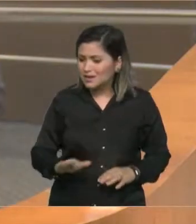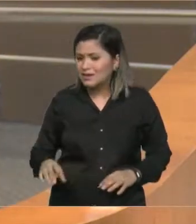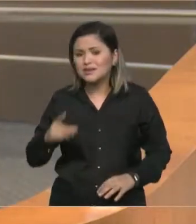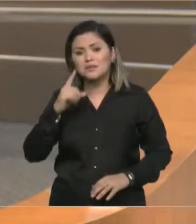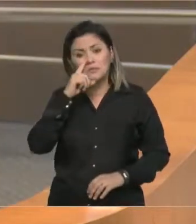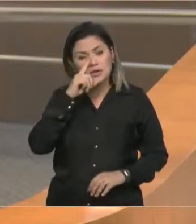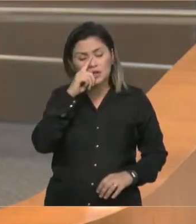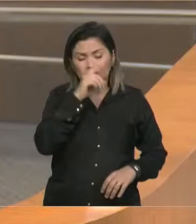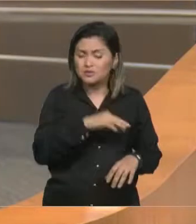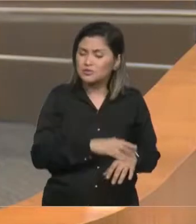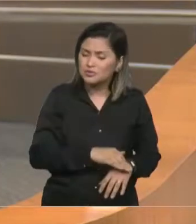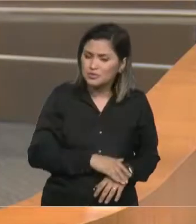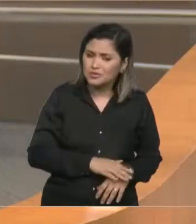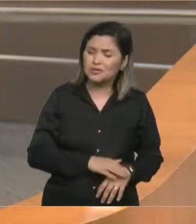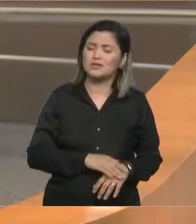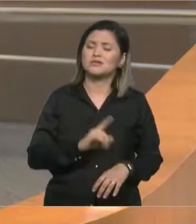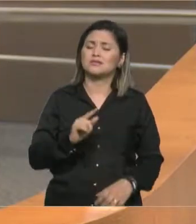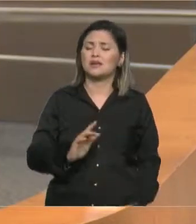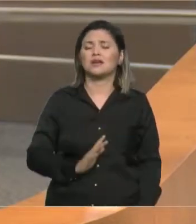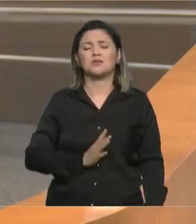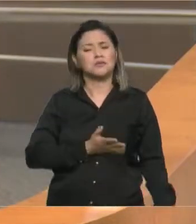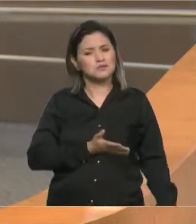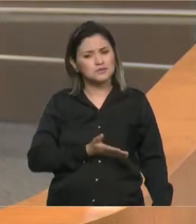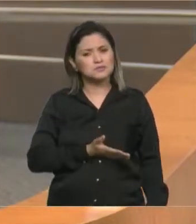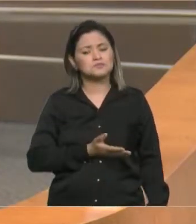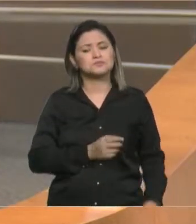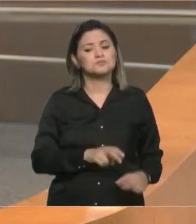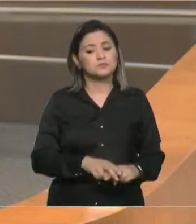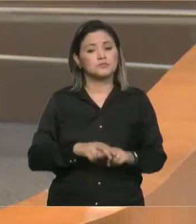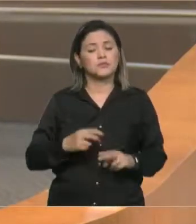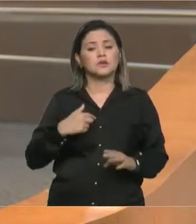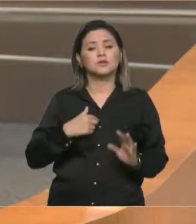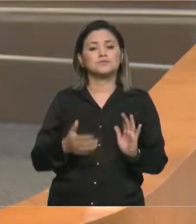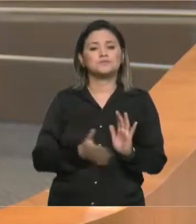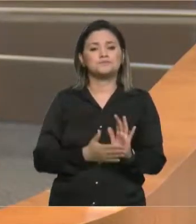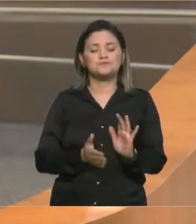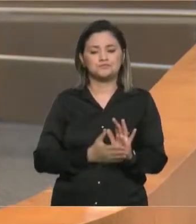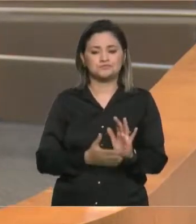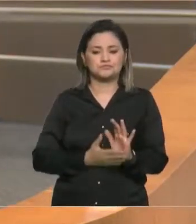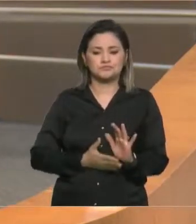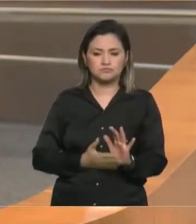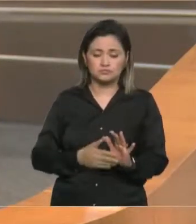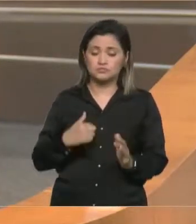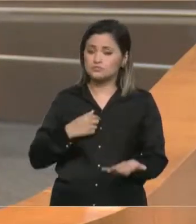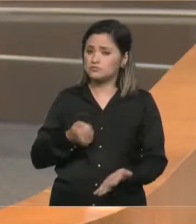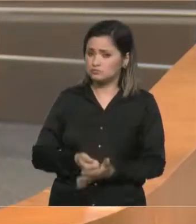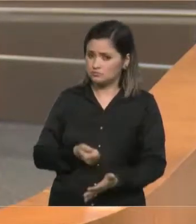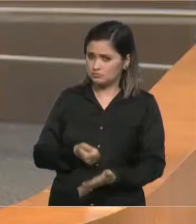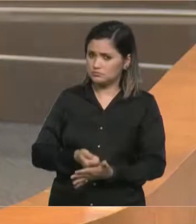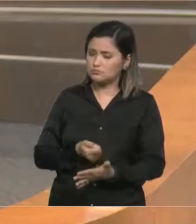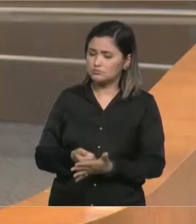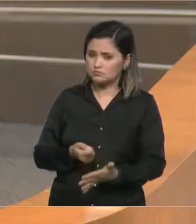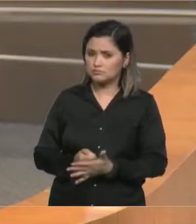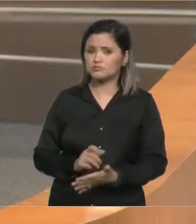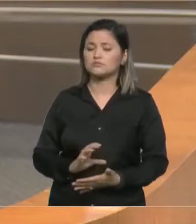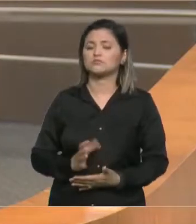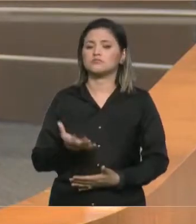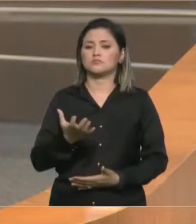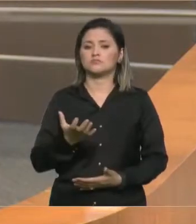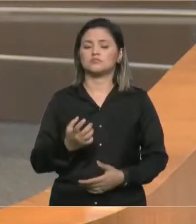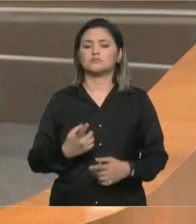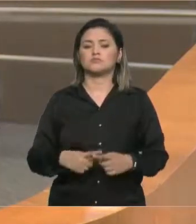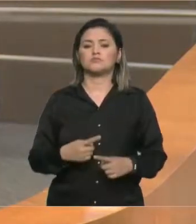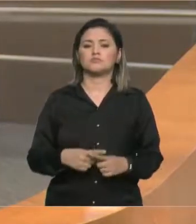absurdo, e por isso apresentei essas indicações e vou cobrar essas indicações das autoridades para que a gente possa fazer o mais